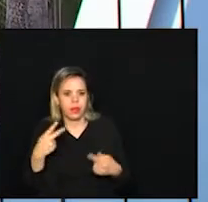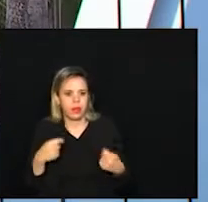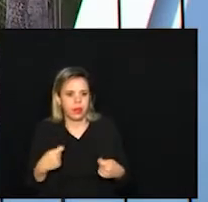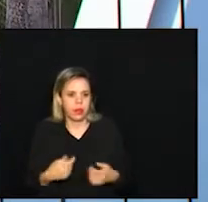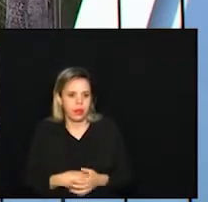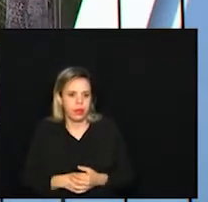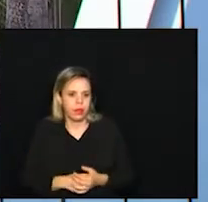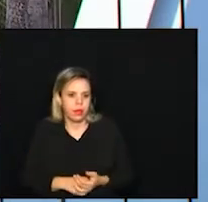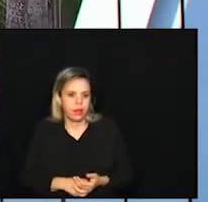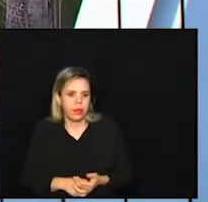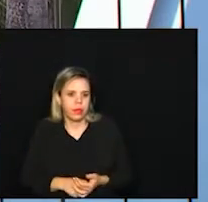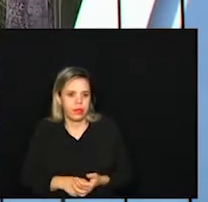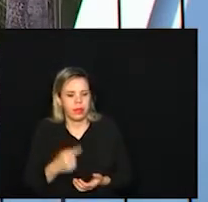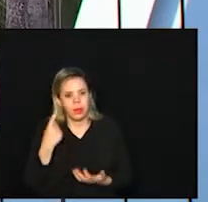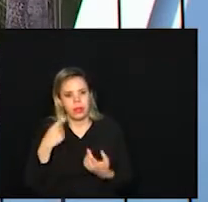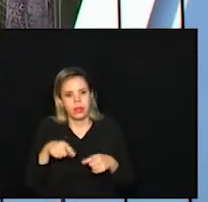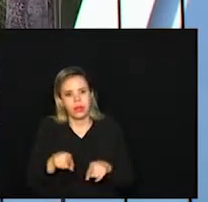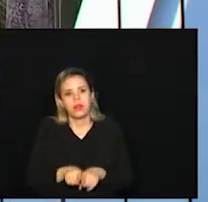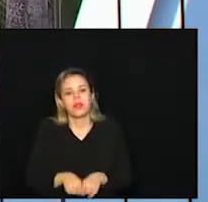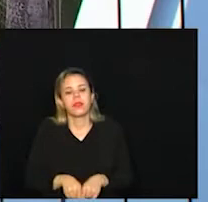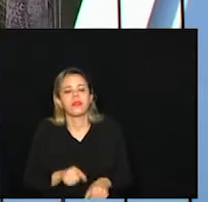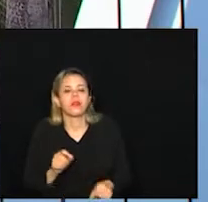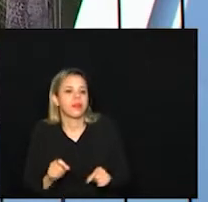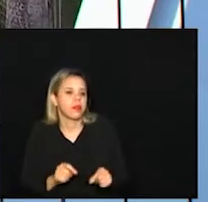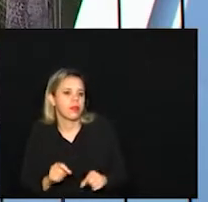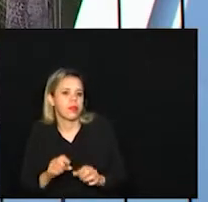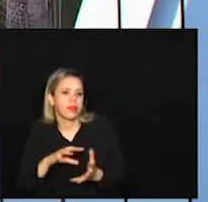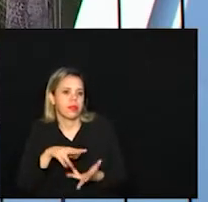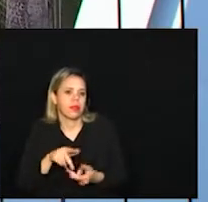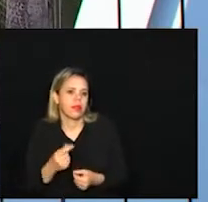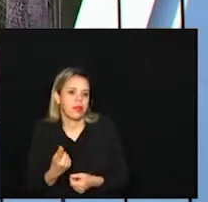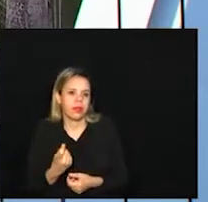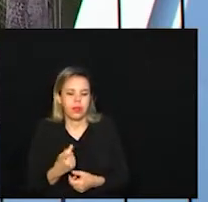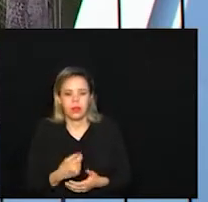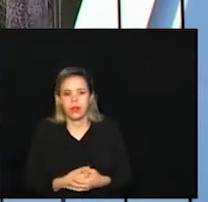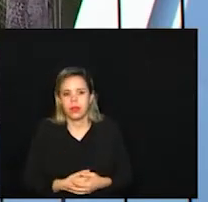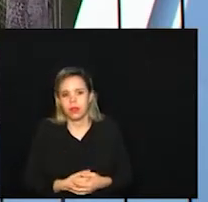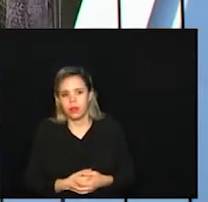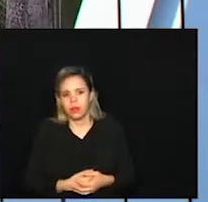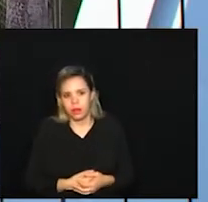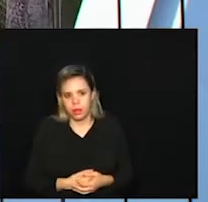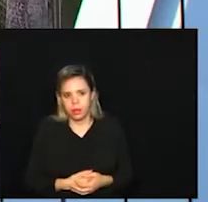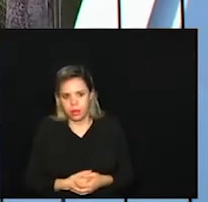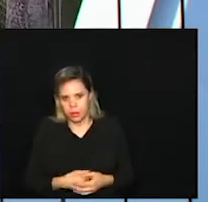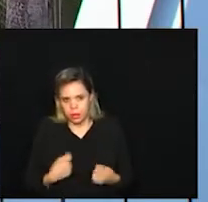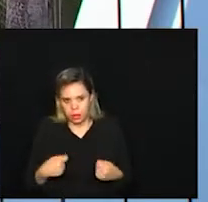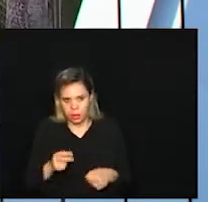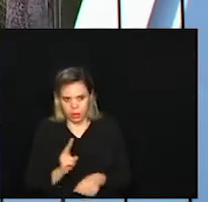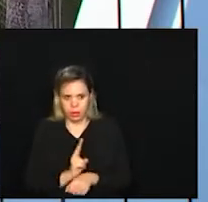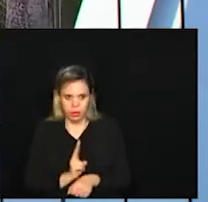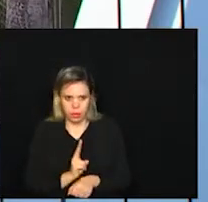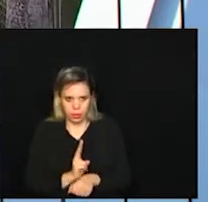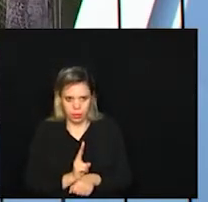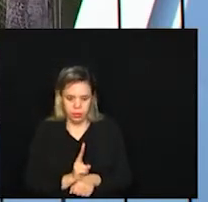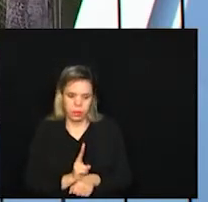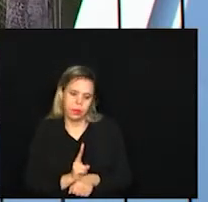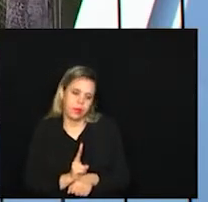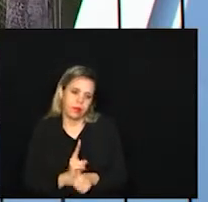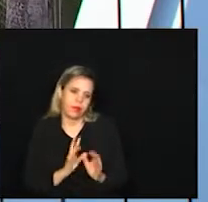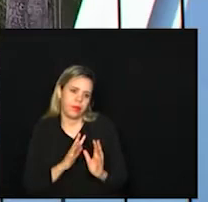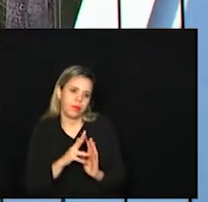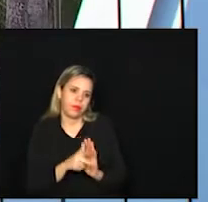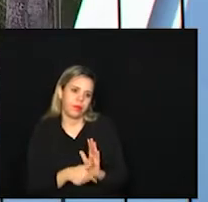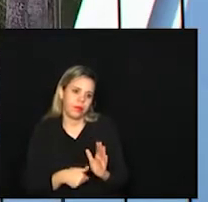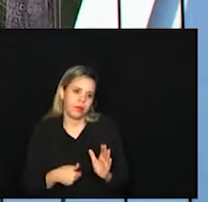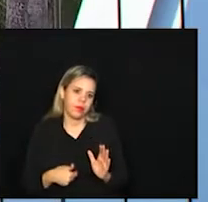necessidades mais pensam também que o planeta é um só né então eles precisam cuidar do ponto de vista ambiental